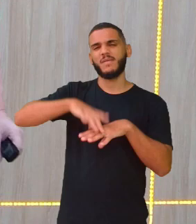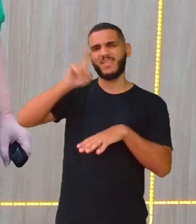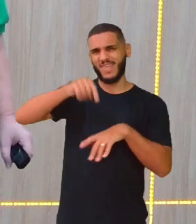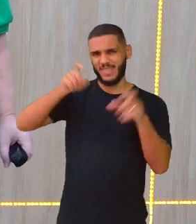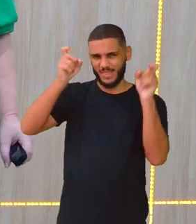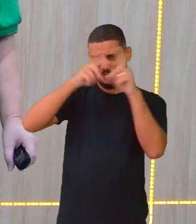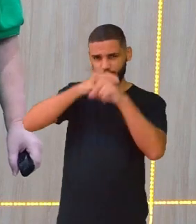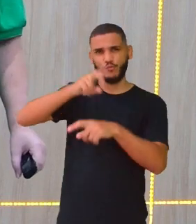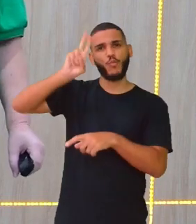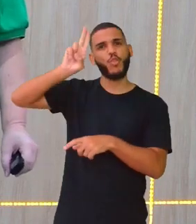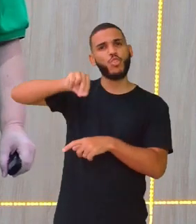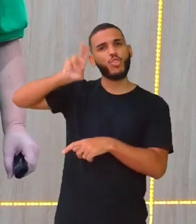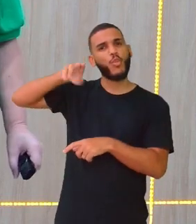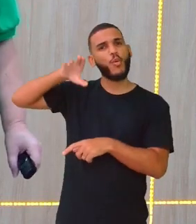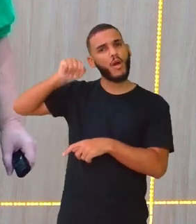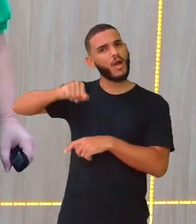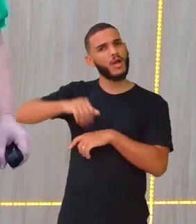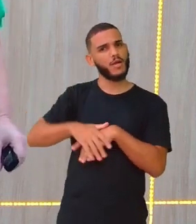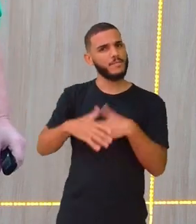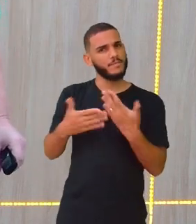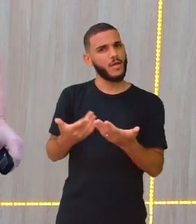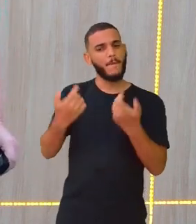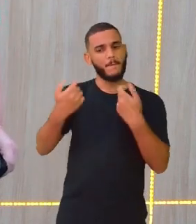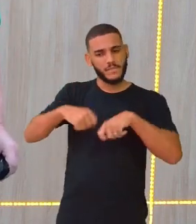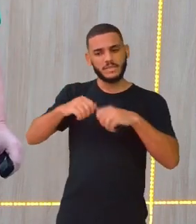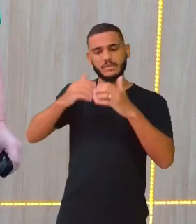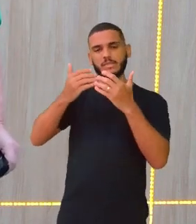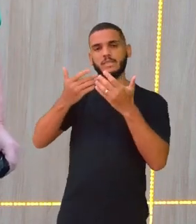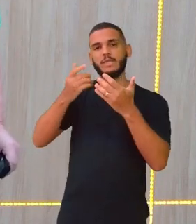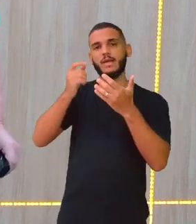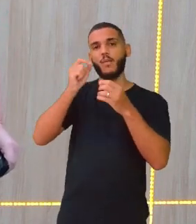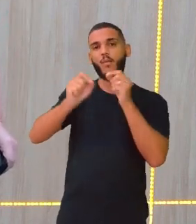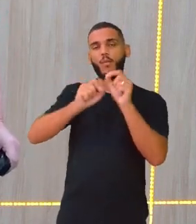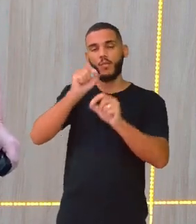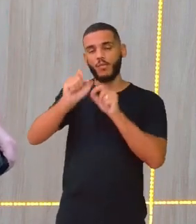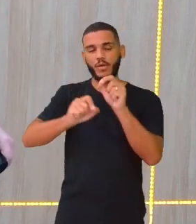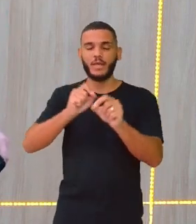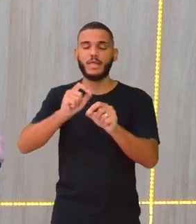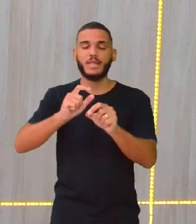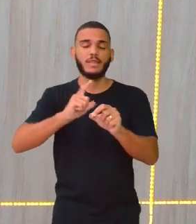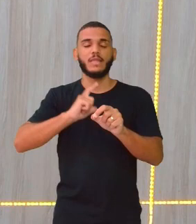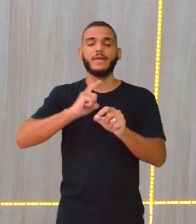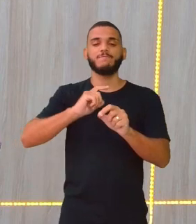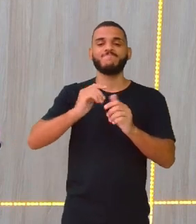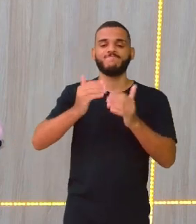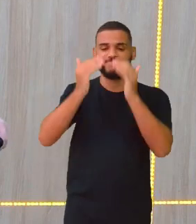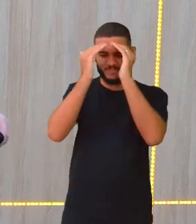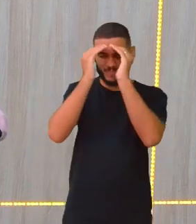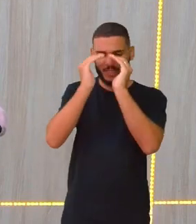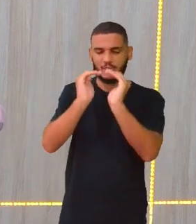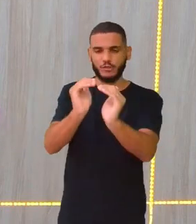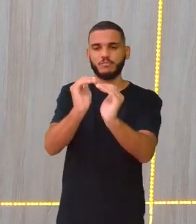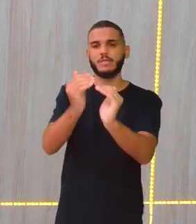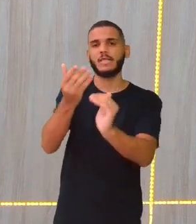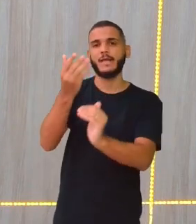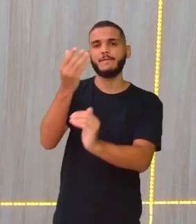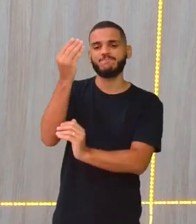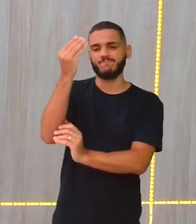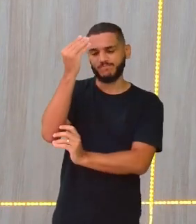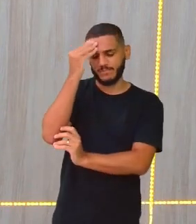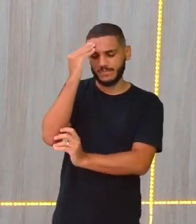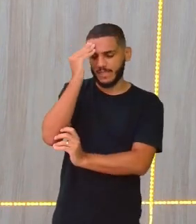difícil. Agora, respeitando o seu ritmo. Cada um tem seu ritmo, cada um